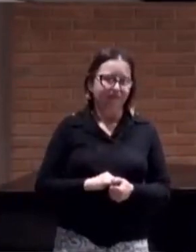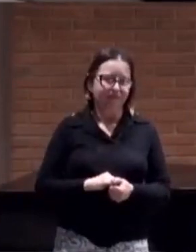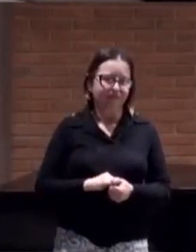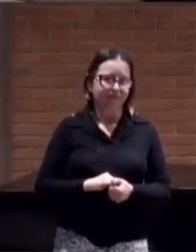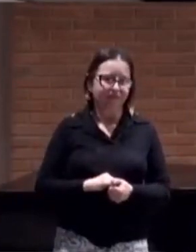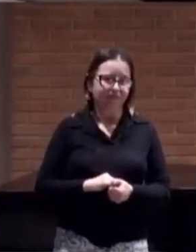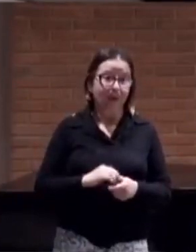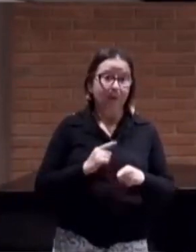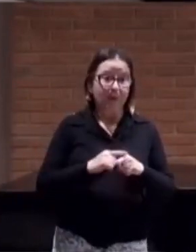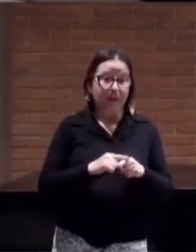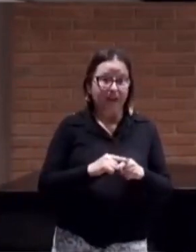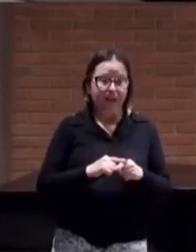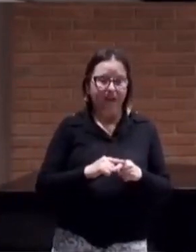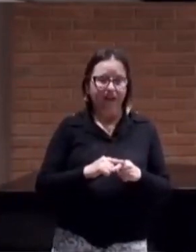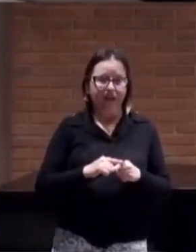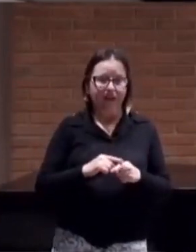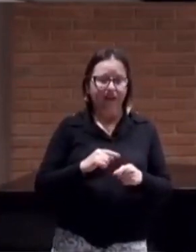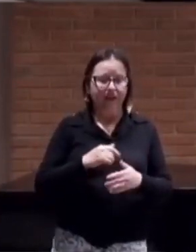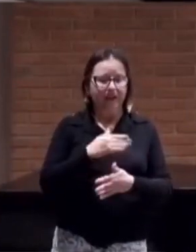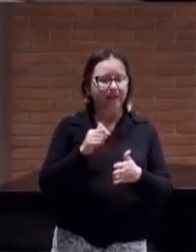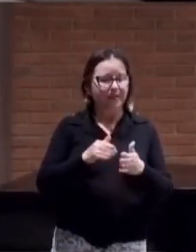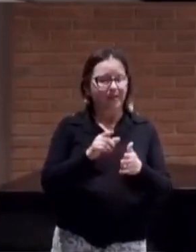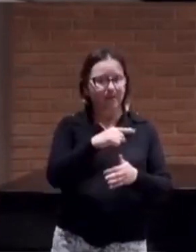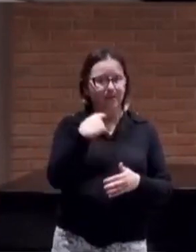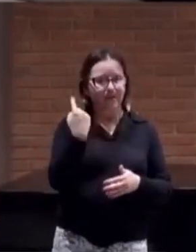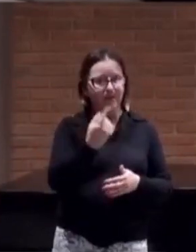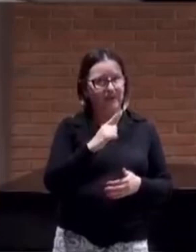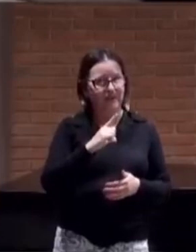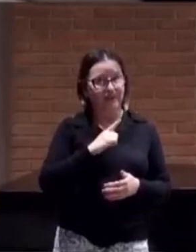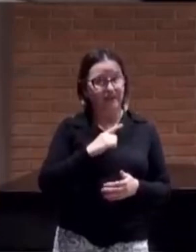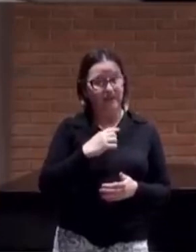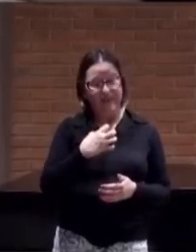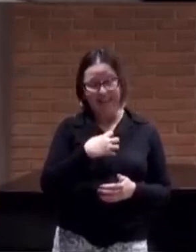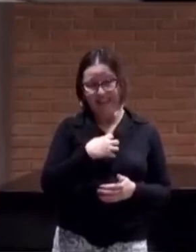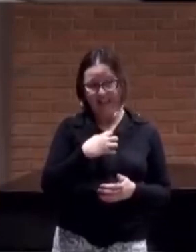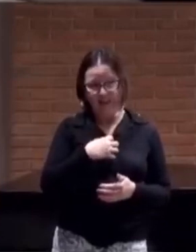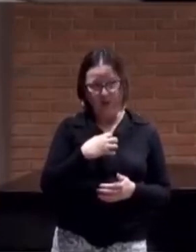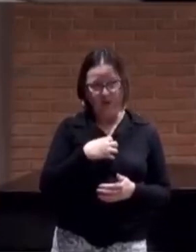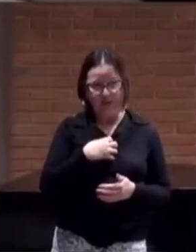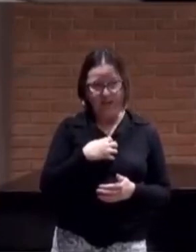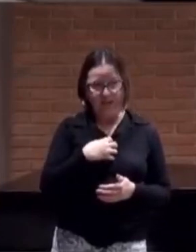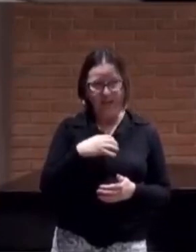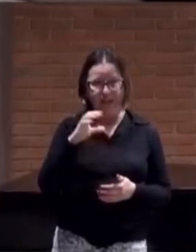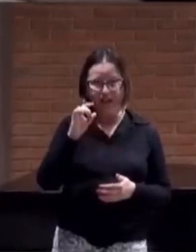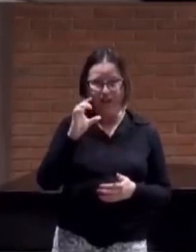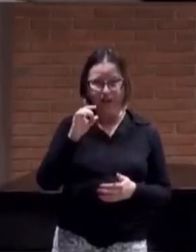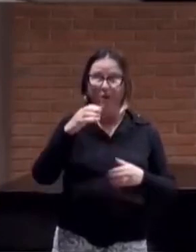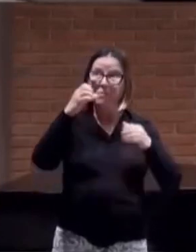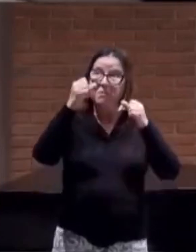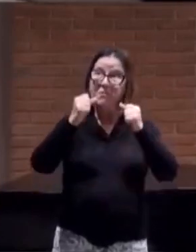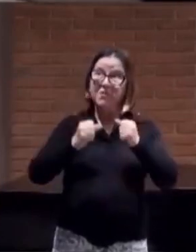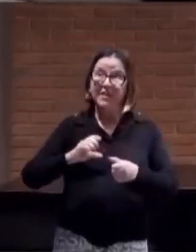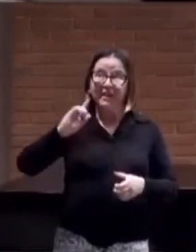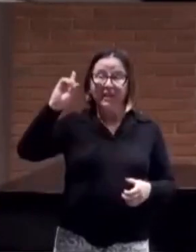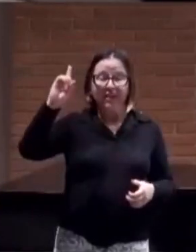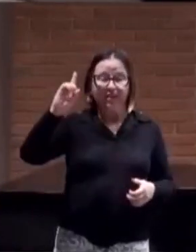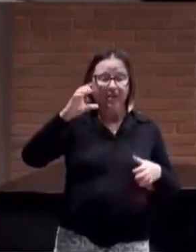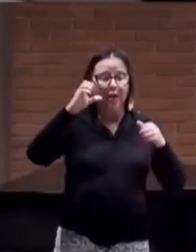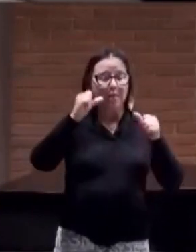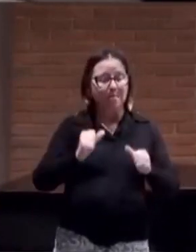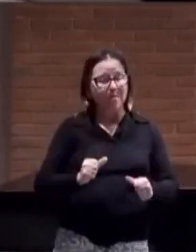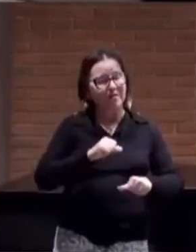Porque todos nós temos uma natureza que só o poder de Deus pode